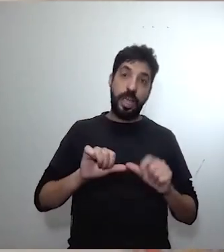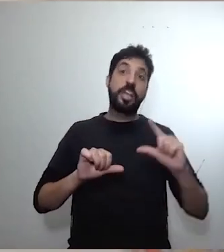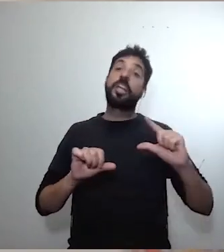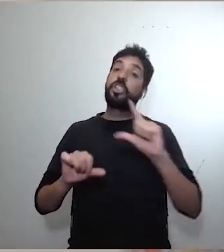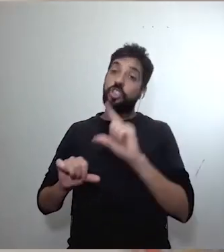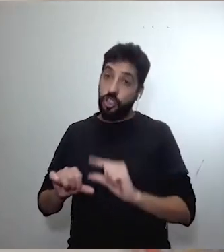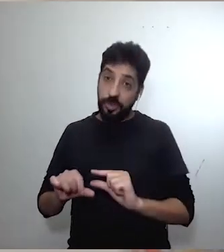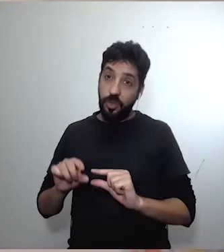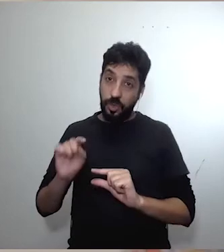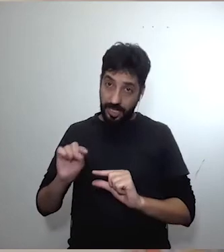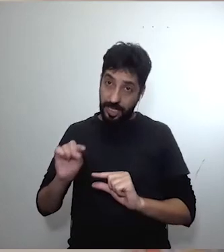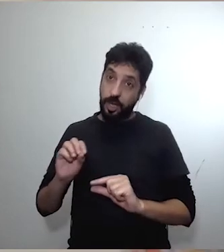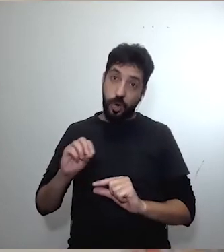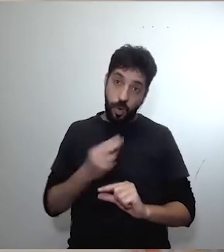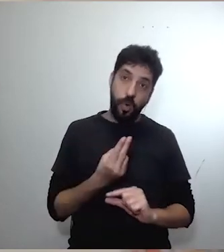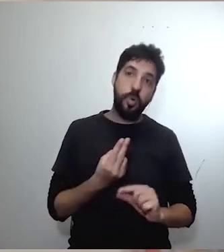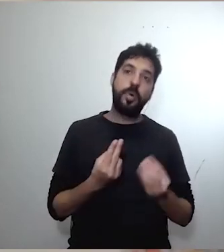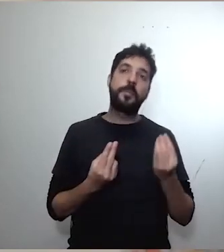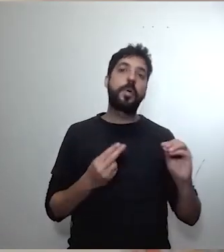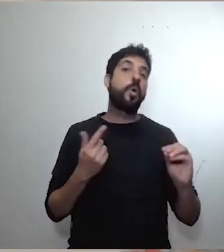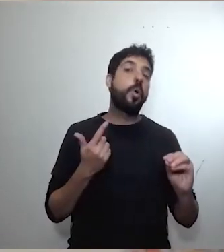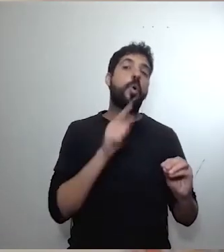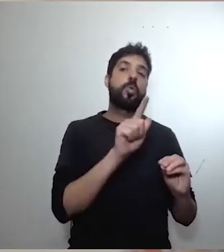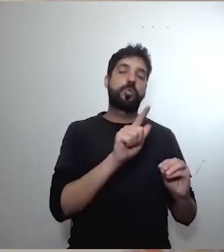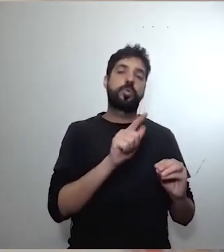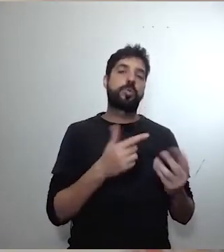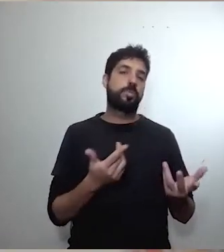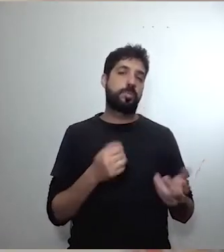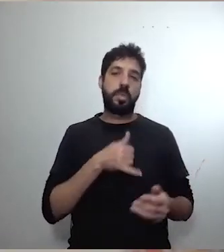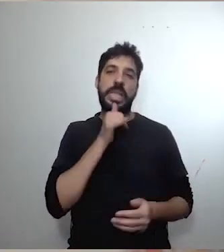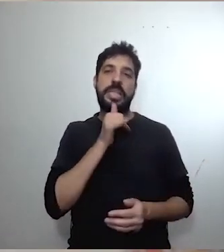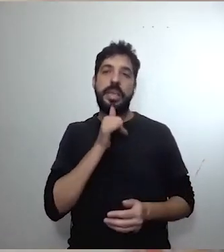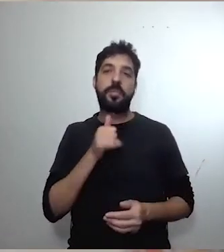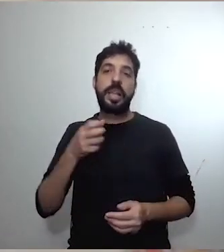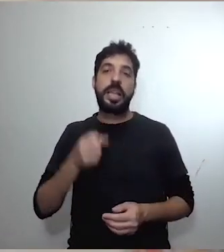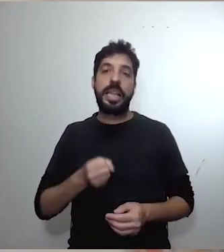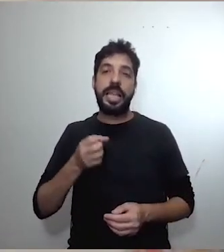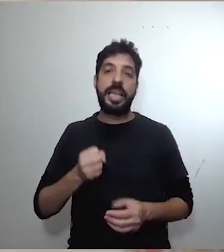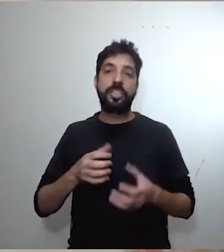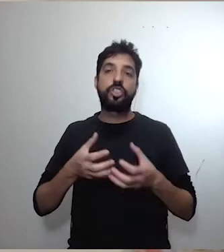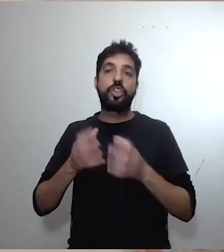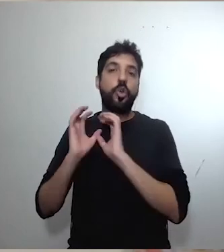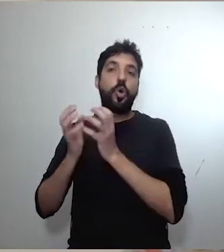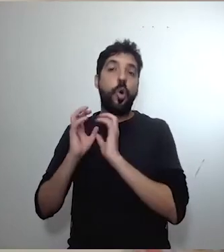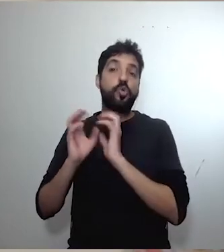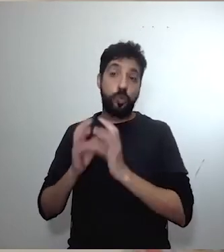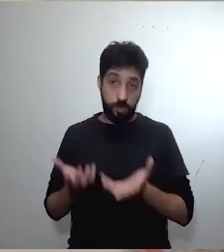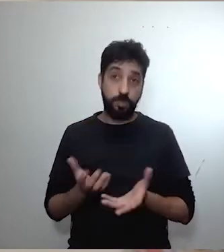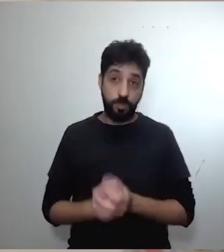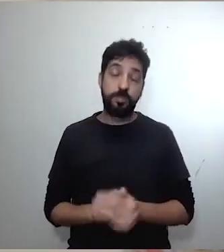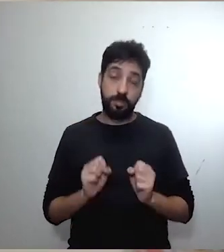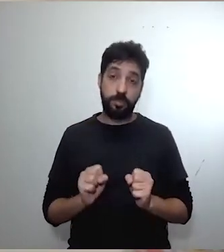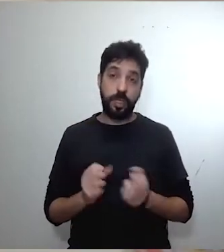quantidade de creme de leite e adicionar uma outra fonte de gordura, como o leite de coco, por exemplo, que aí vai dar um sabor, um gostinho